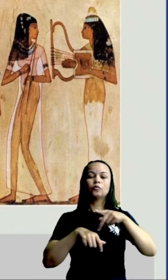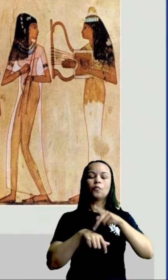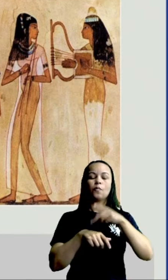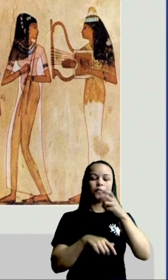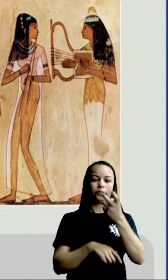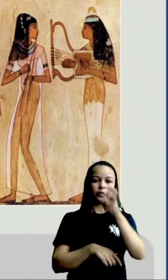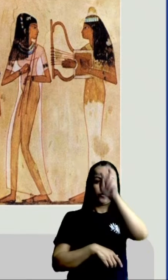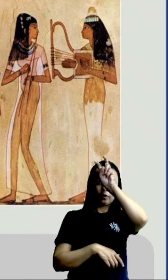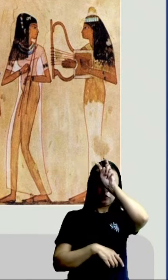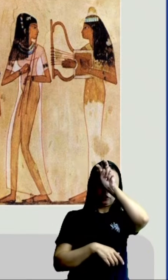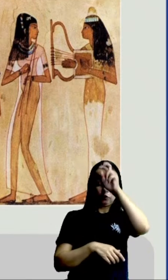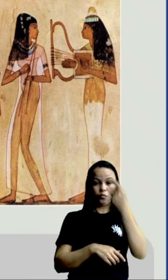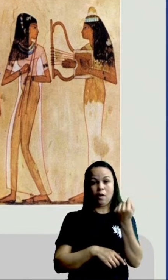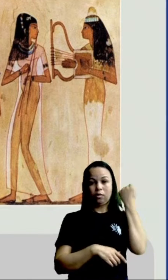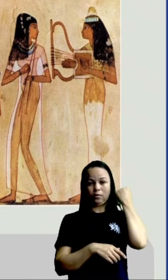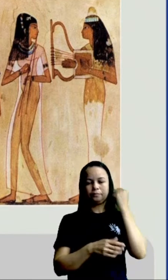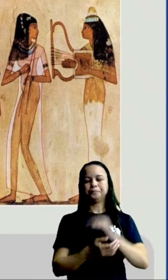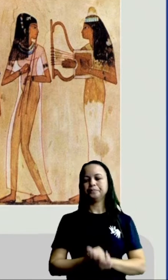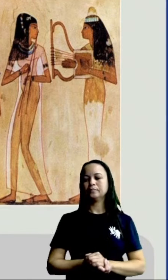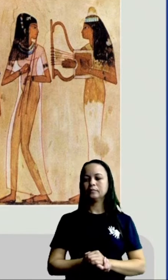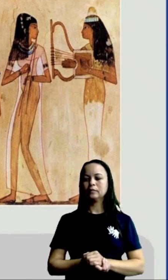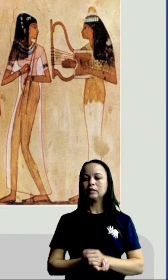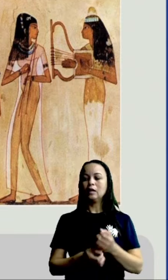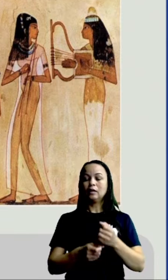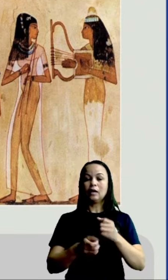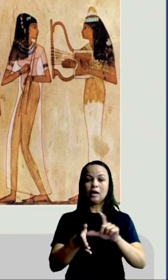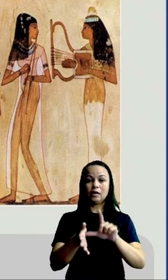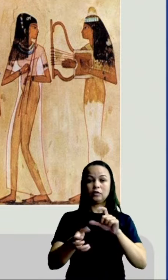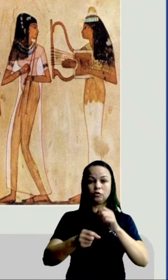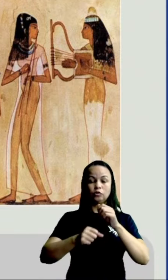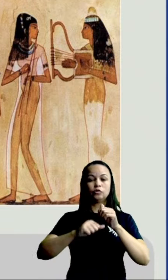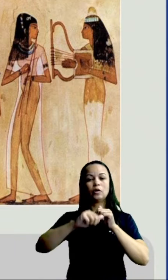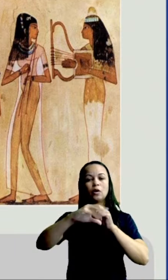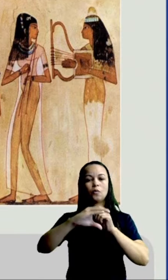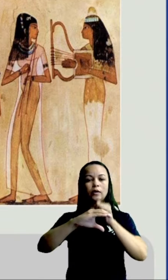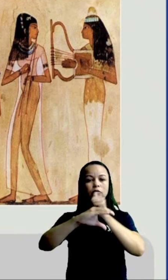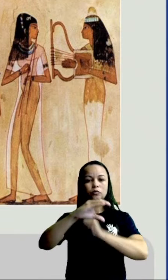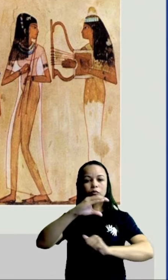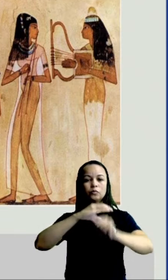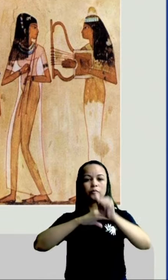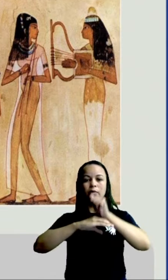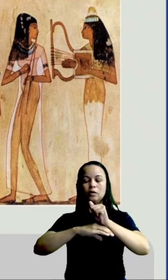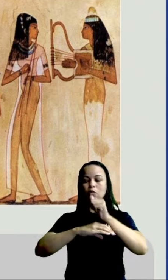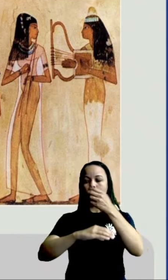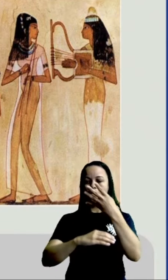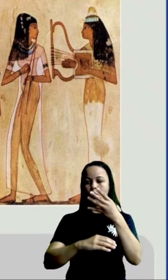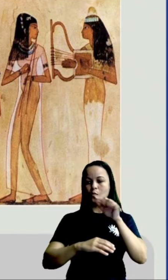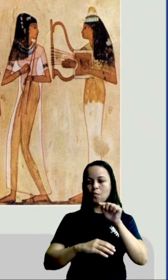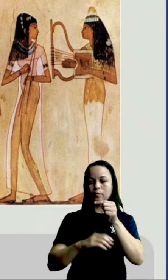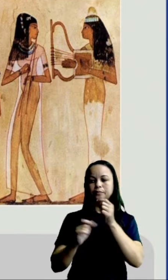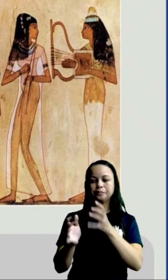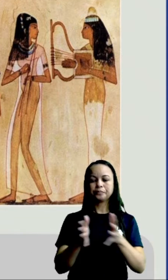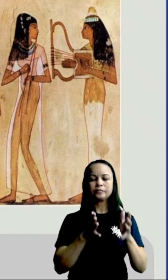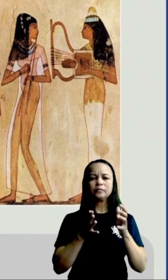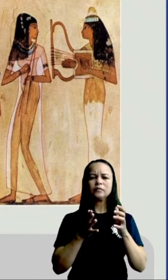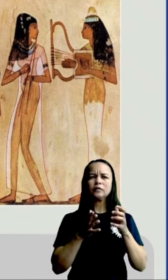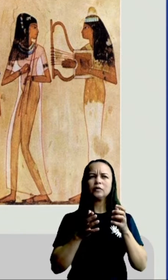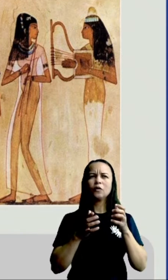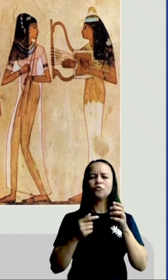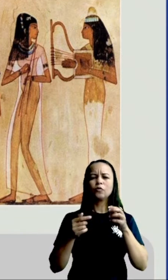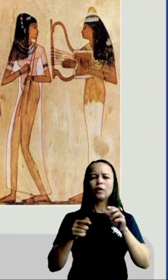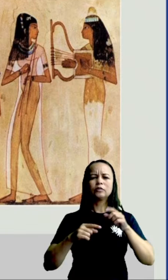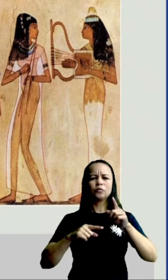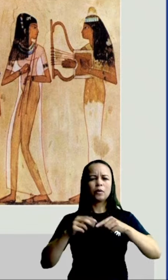no Egito antigo ainda em 4 mil Antes de Cristo a música Era muito presente configurando o